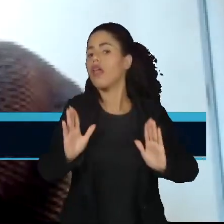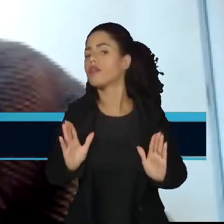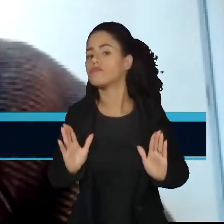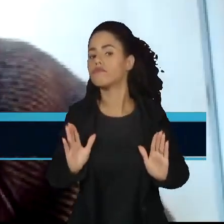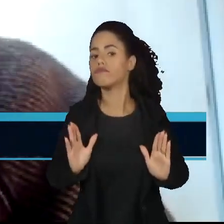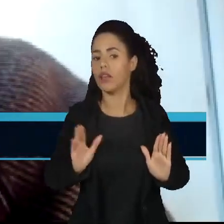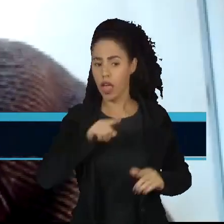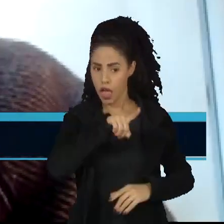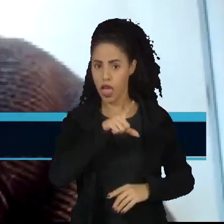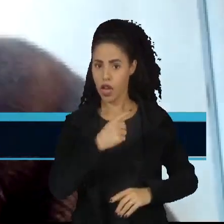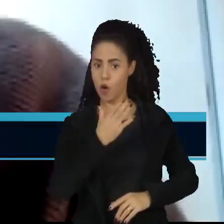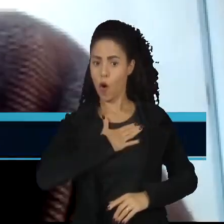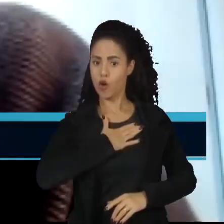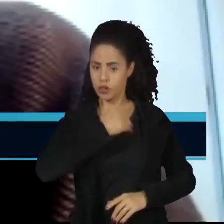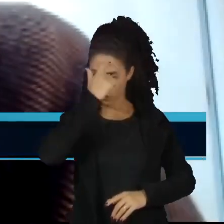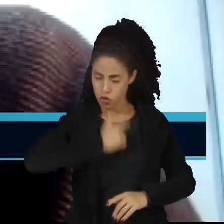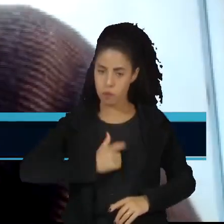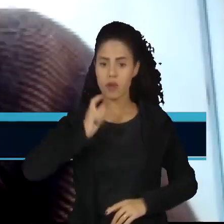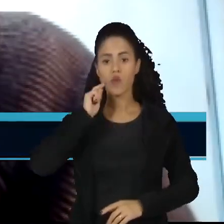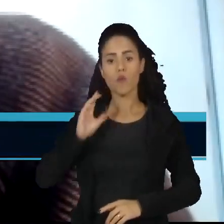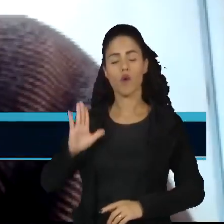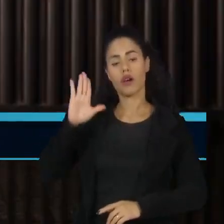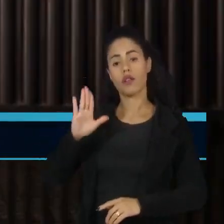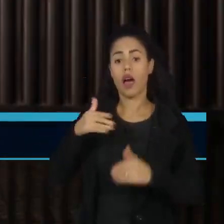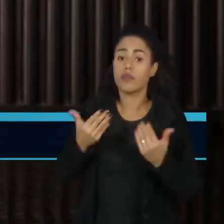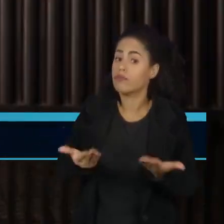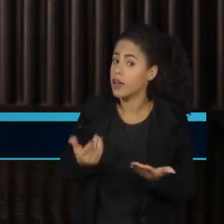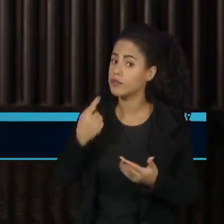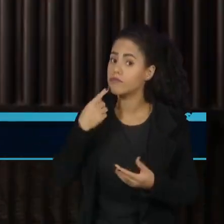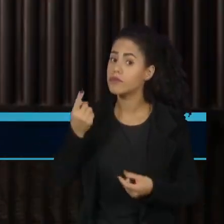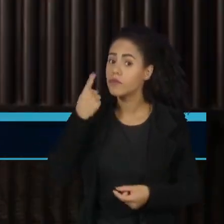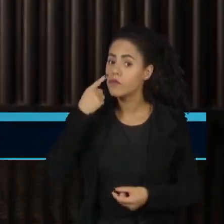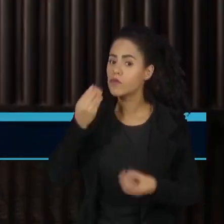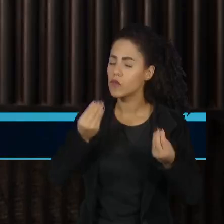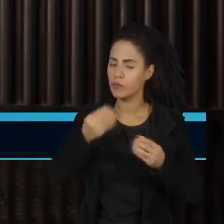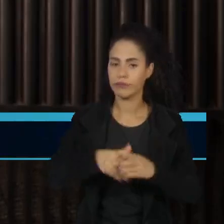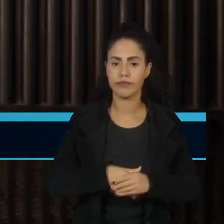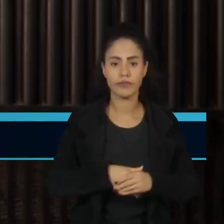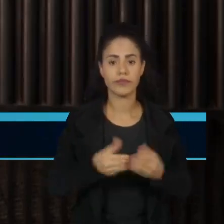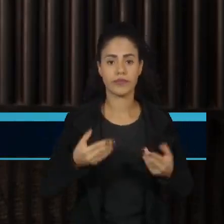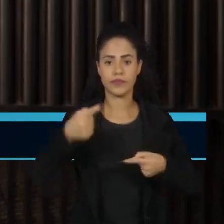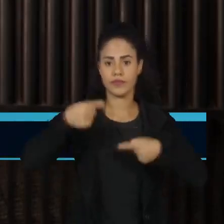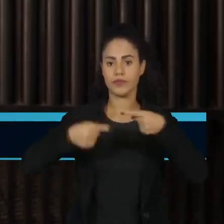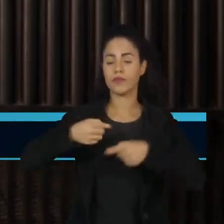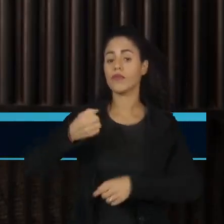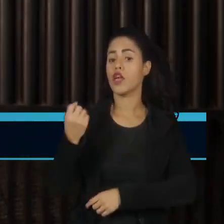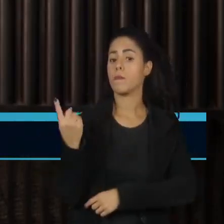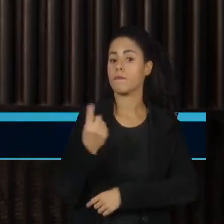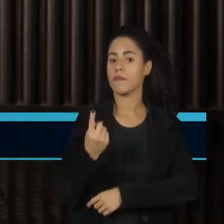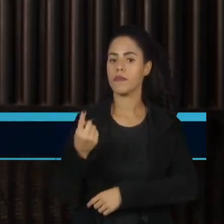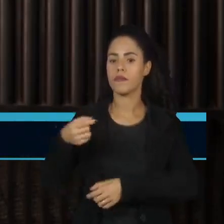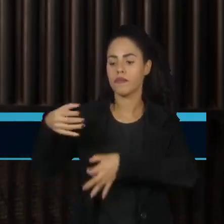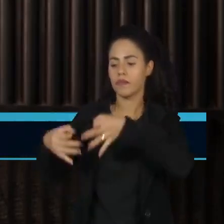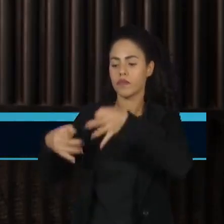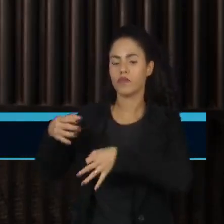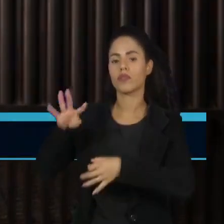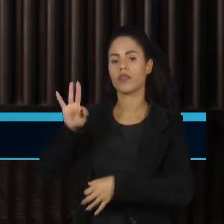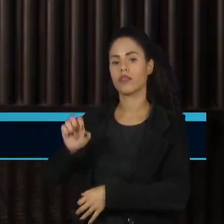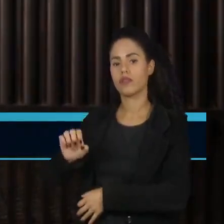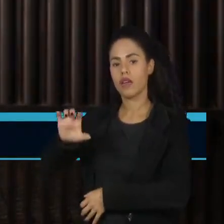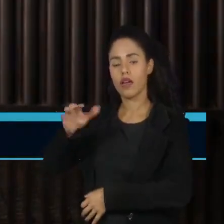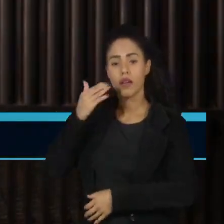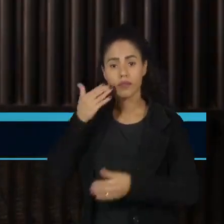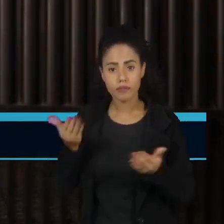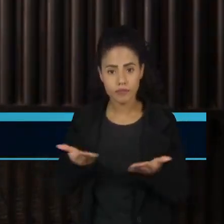e também Seria ótimo Obviamente as eleições deste ano a primeira em que a justiça eleitoral vai lidar de forma